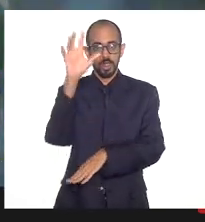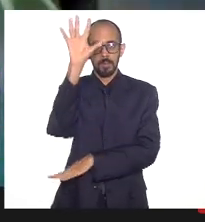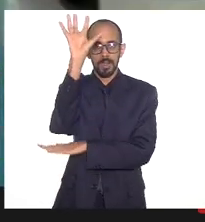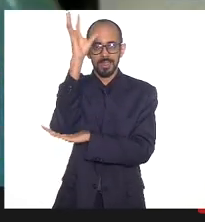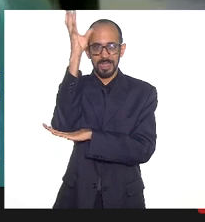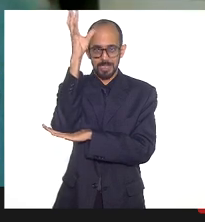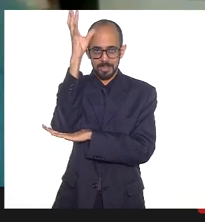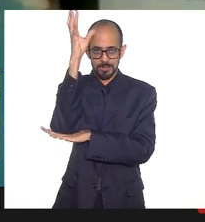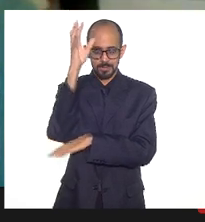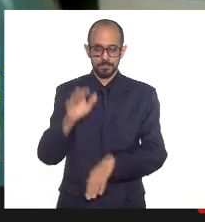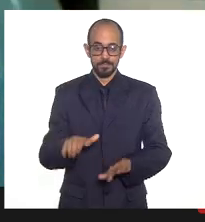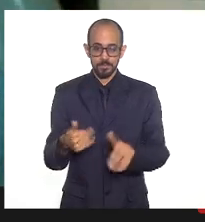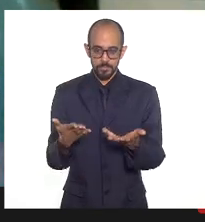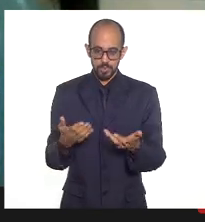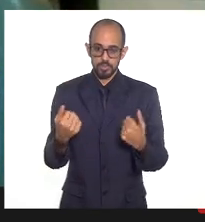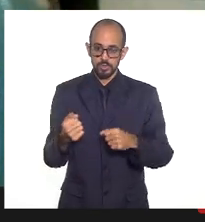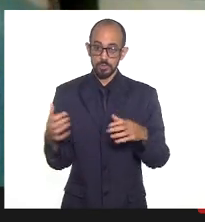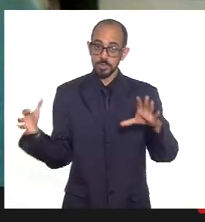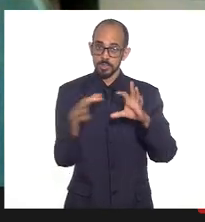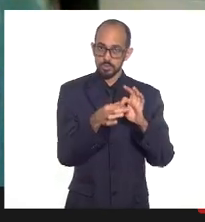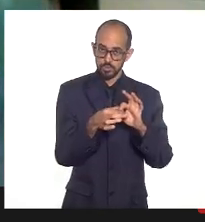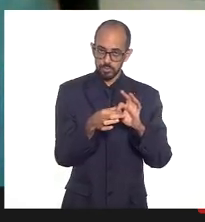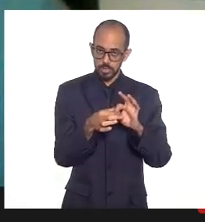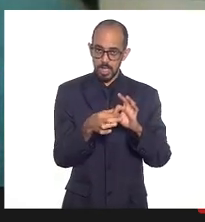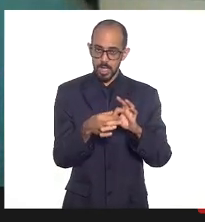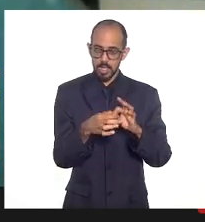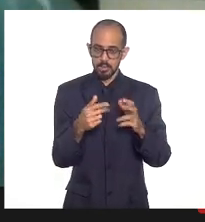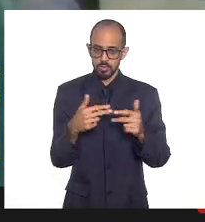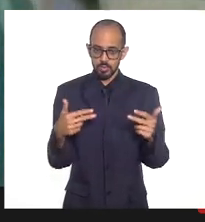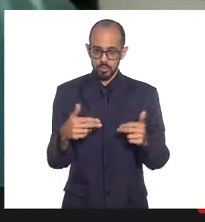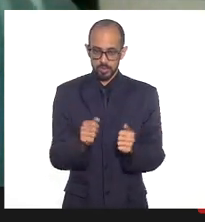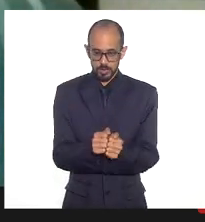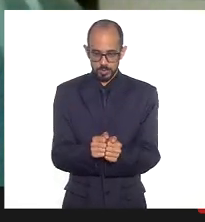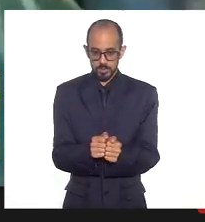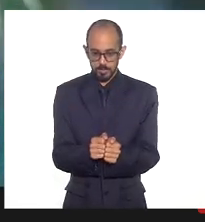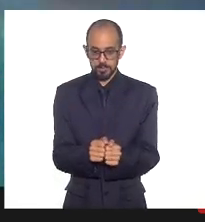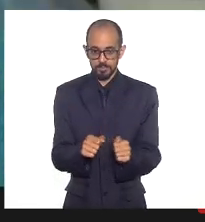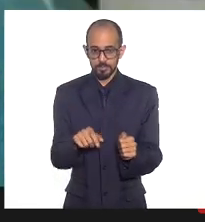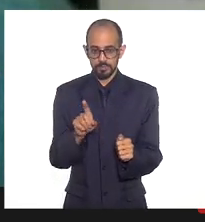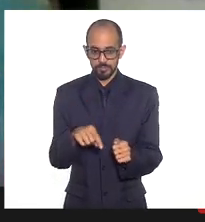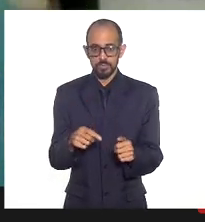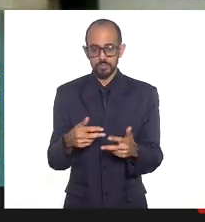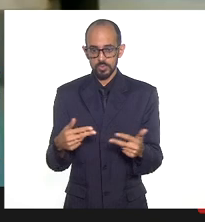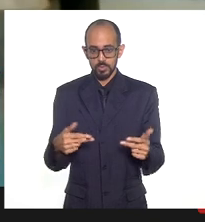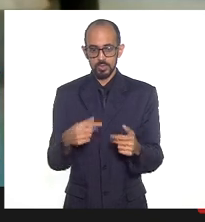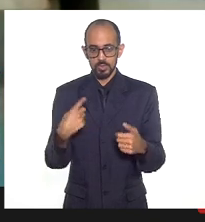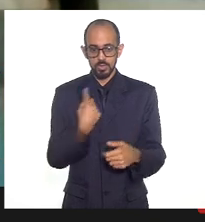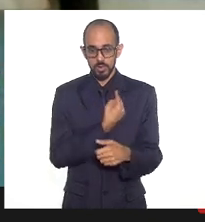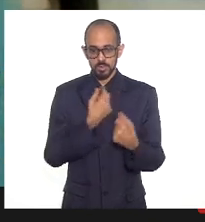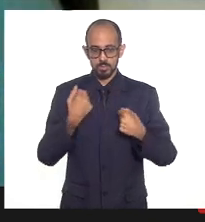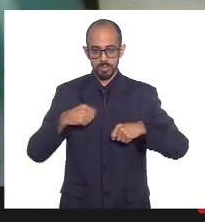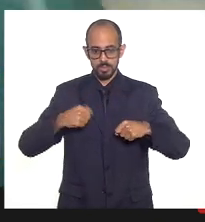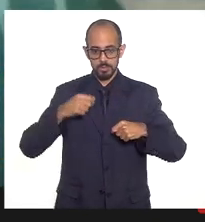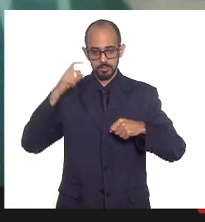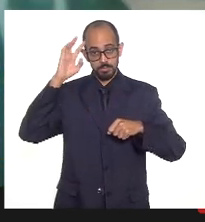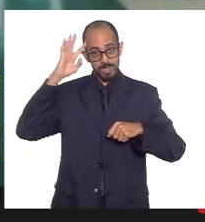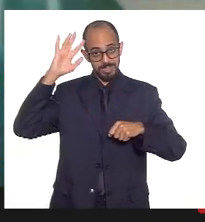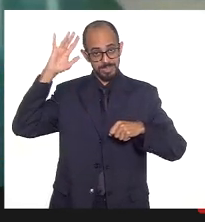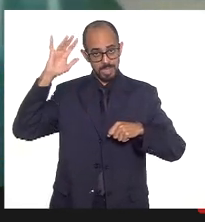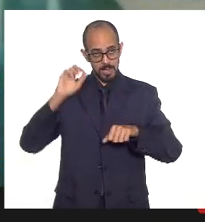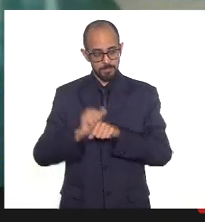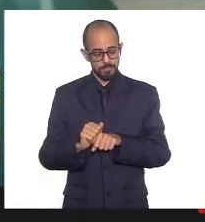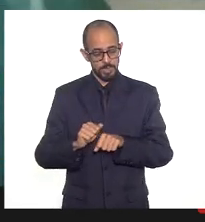gente tem que associar uma coisa à outra. A Pop Goiaba faz, outras fazem. A gente tem que pensar. Hoje, a realidade não é a mesma de